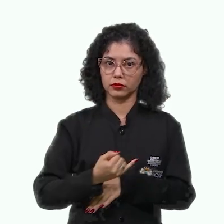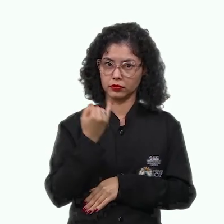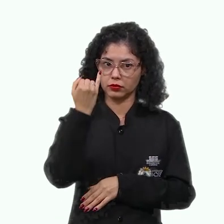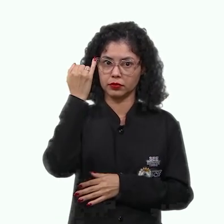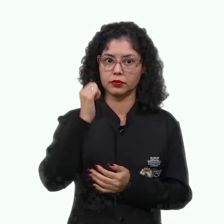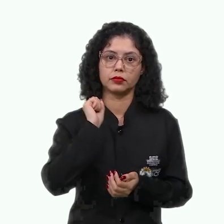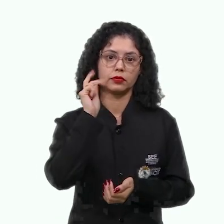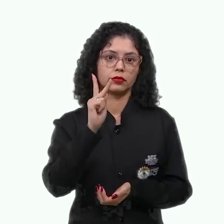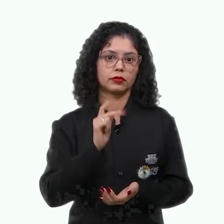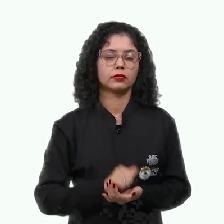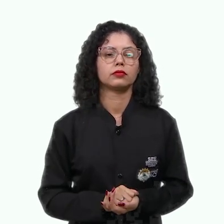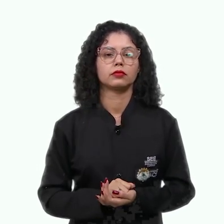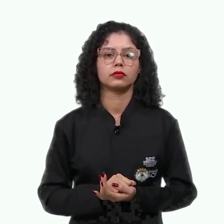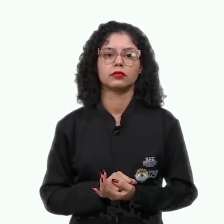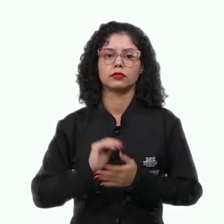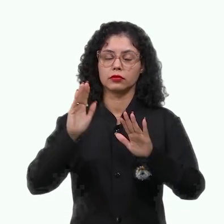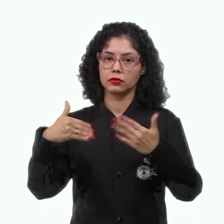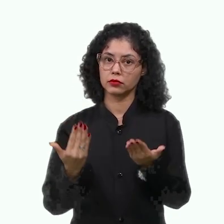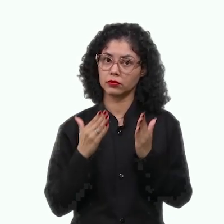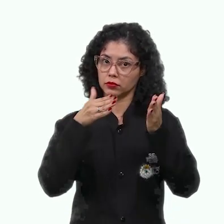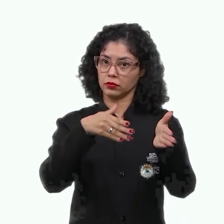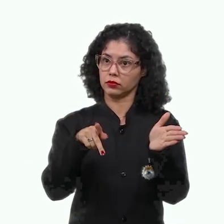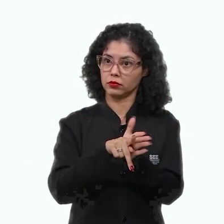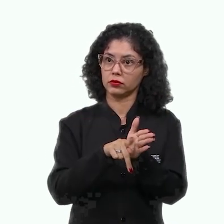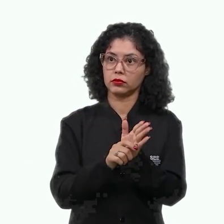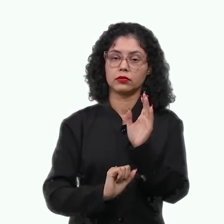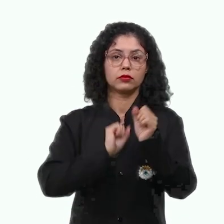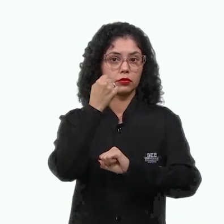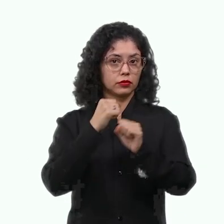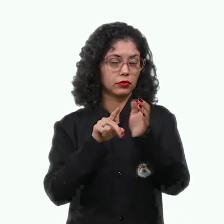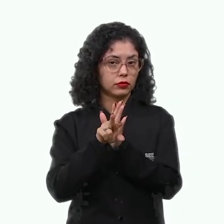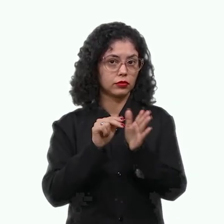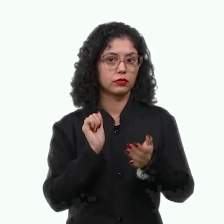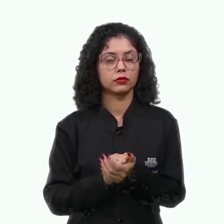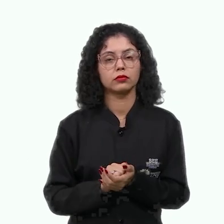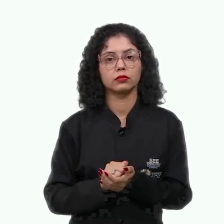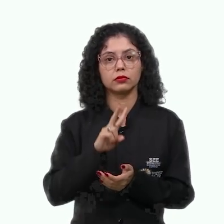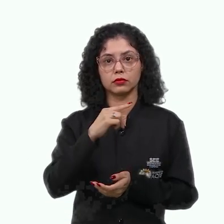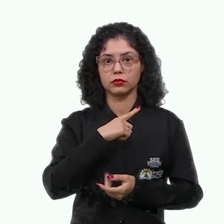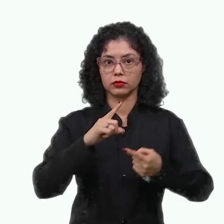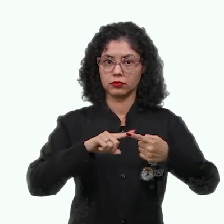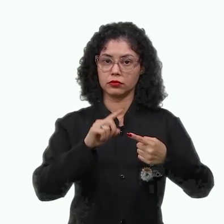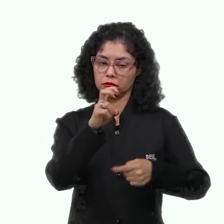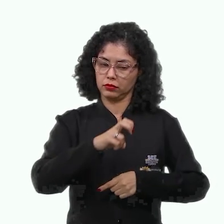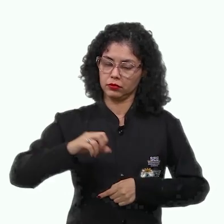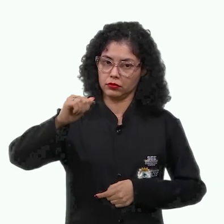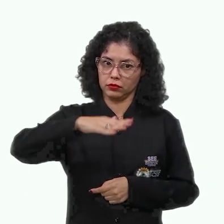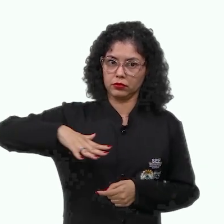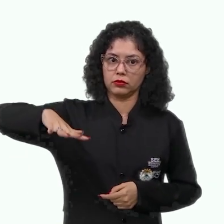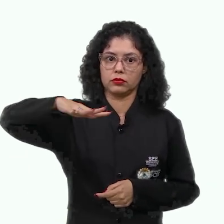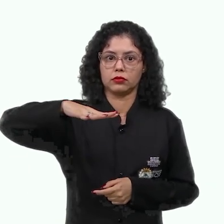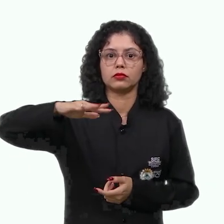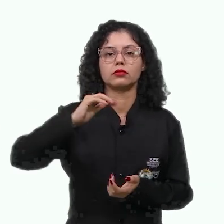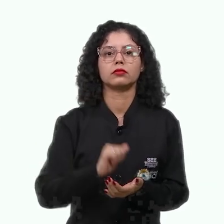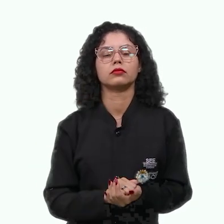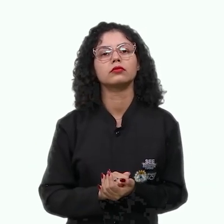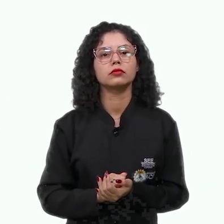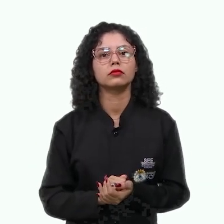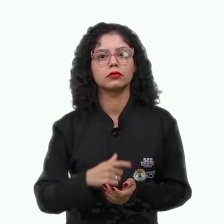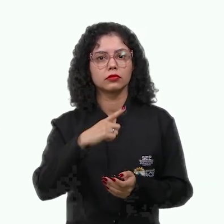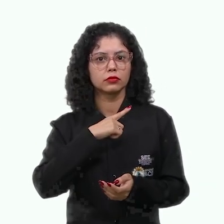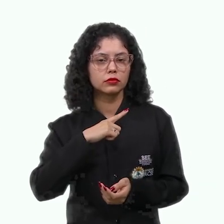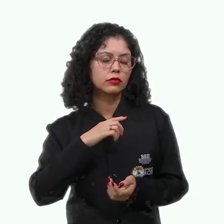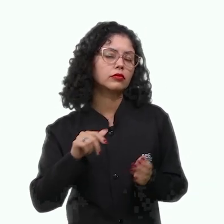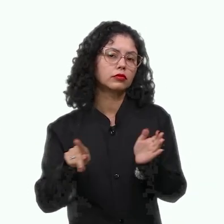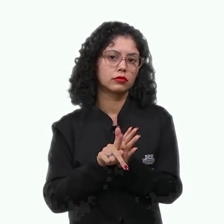isso, certo? Quais são as principais áreas de atuação das biofábricas? Ela vai atuar na agricultura, tá? Criam inimigos